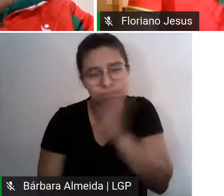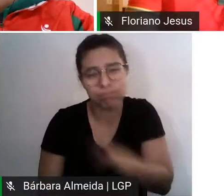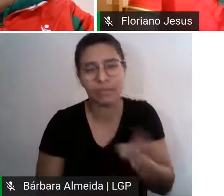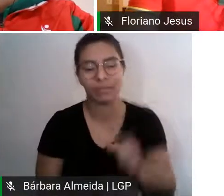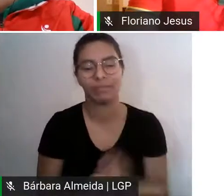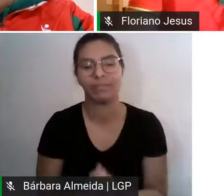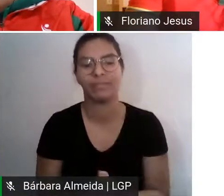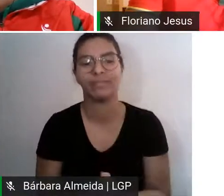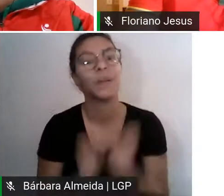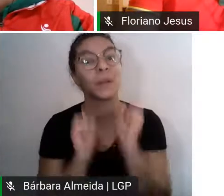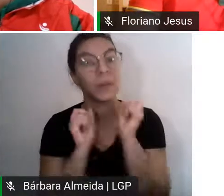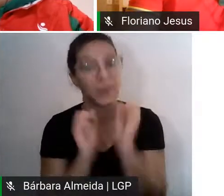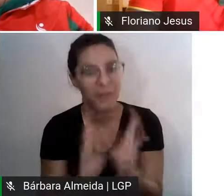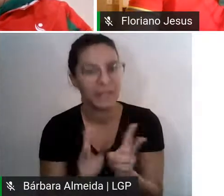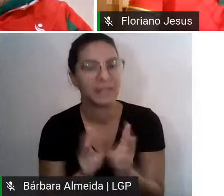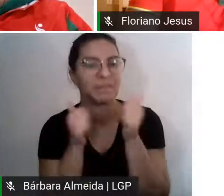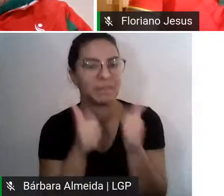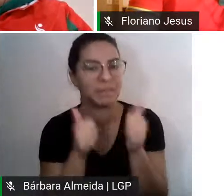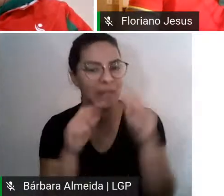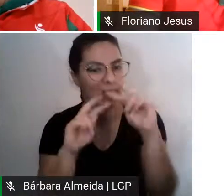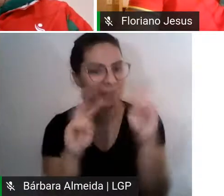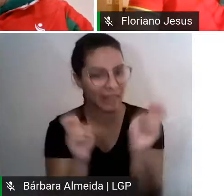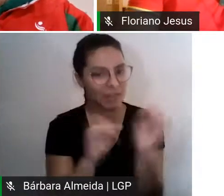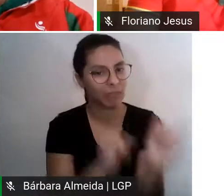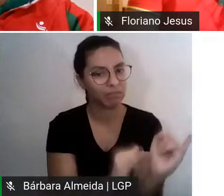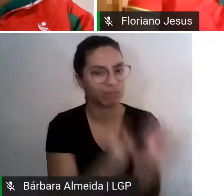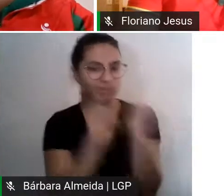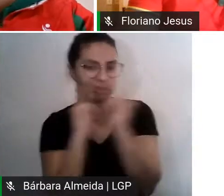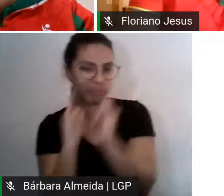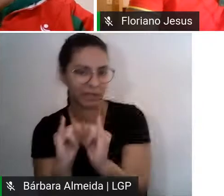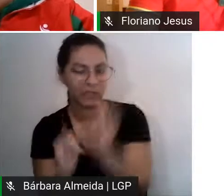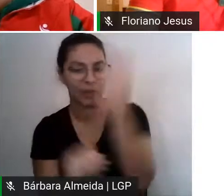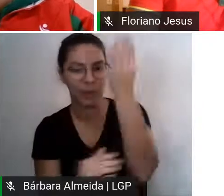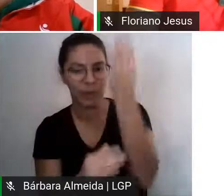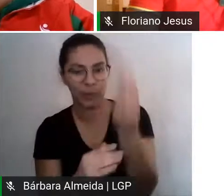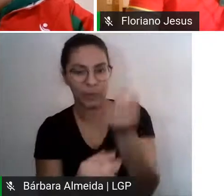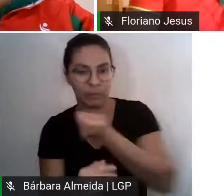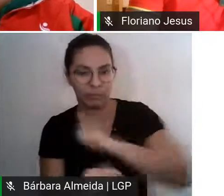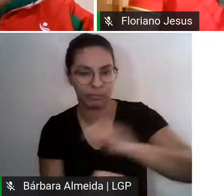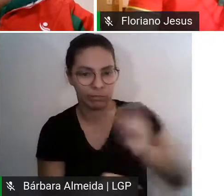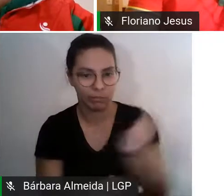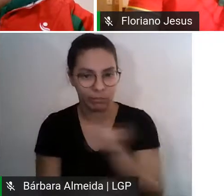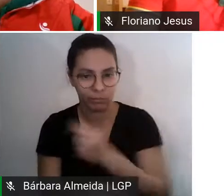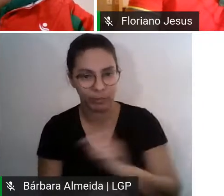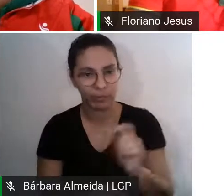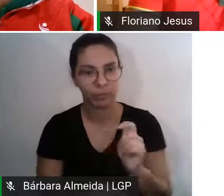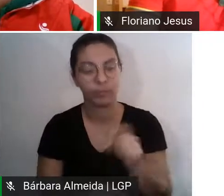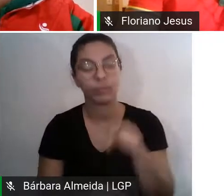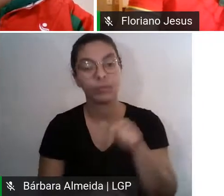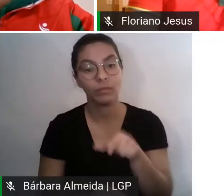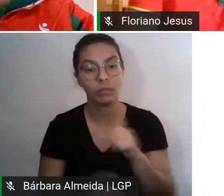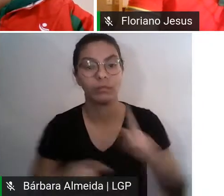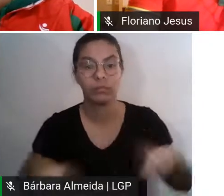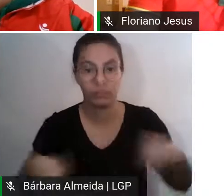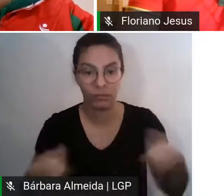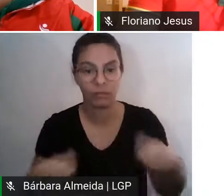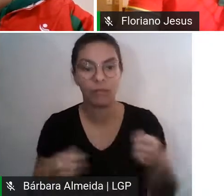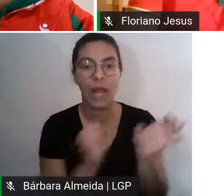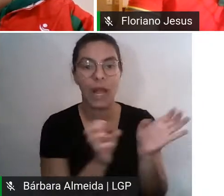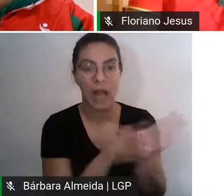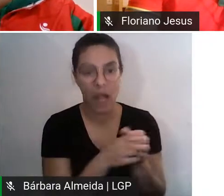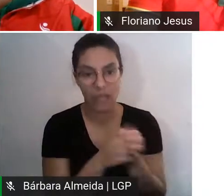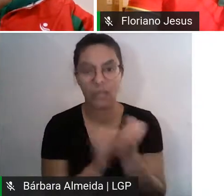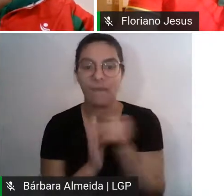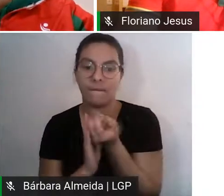tema e viajando para o para-badminton, sabemos também que o para-badminton também tem várias classes que abrangem